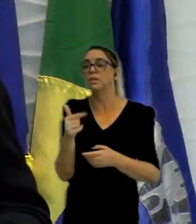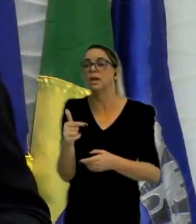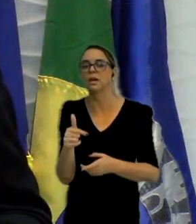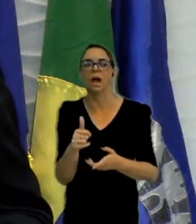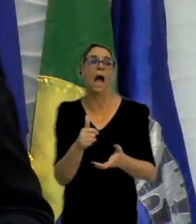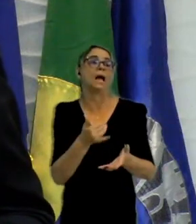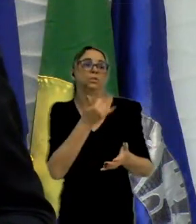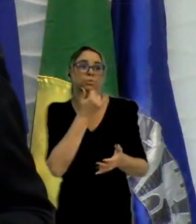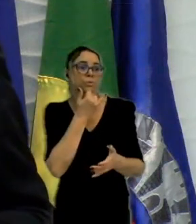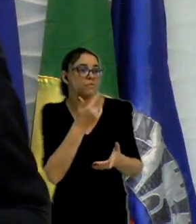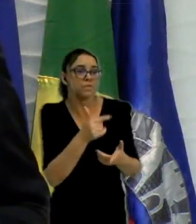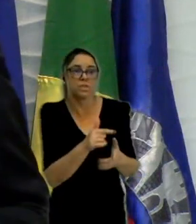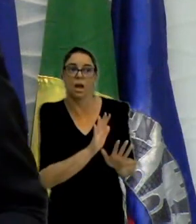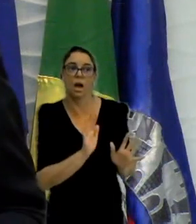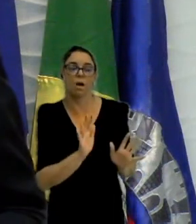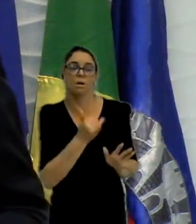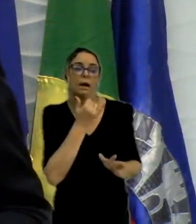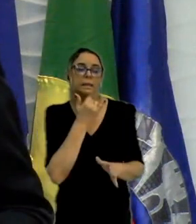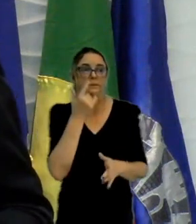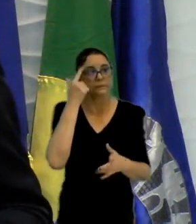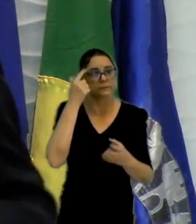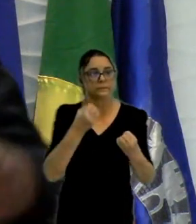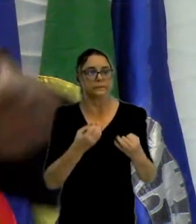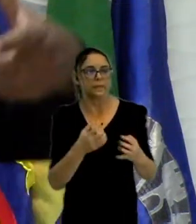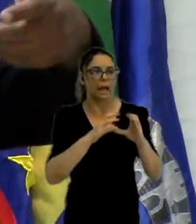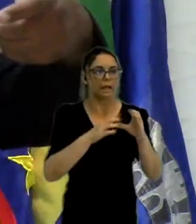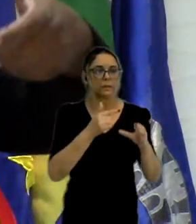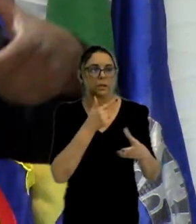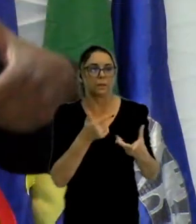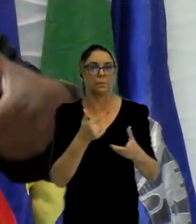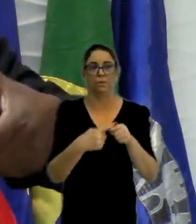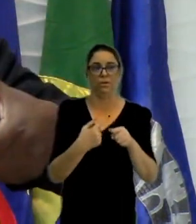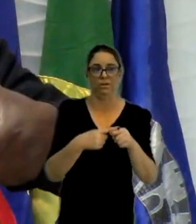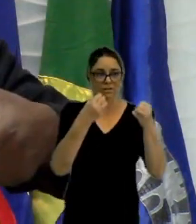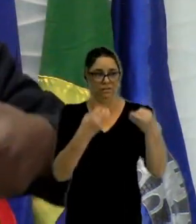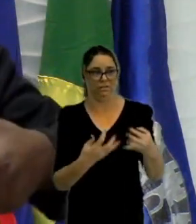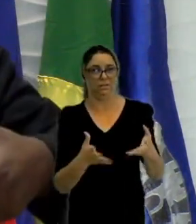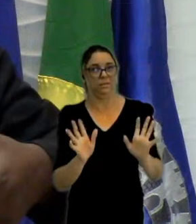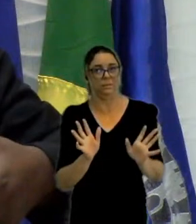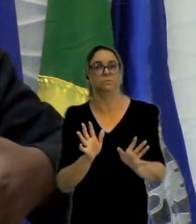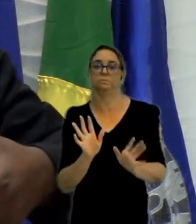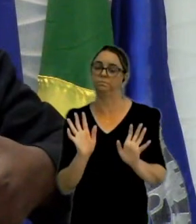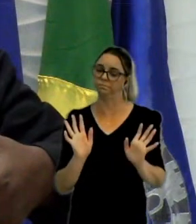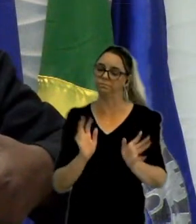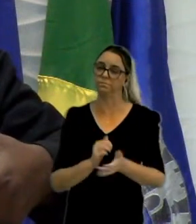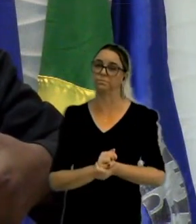Porque ter água na barragem é uma coisa, e a tubulação que traz ela é outra.